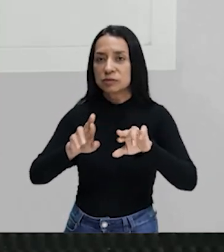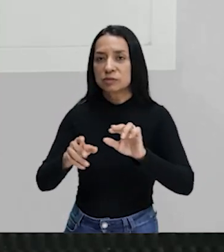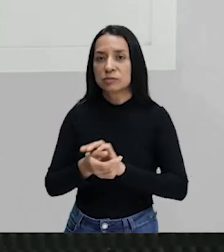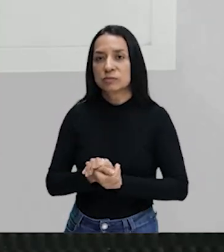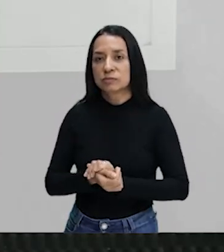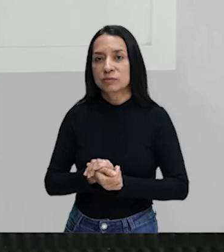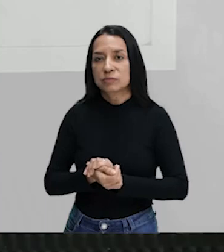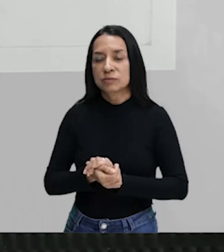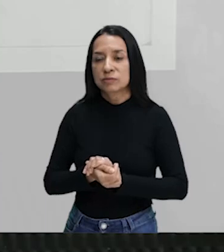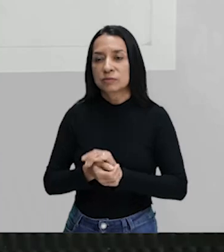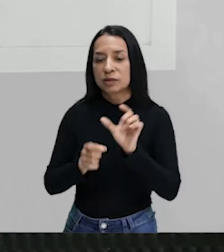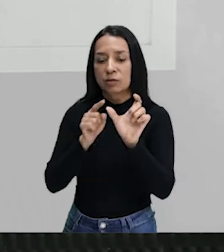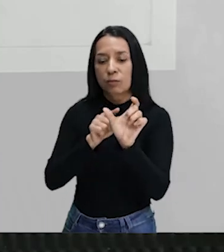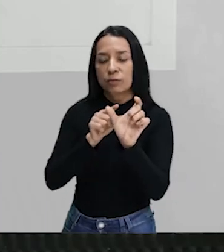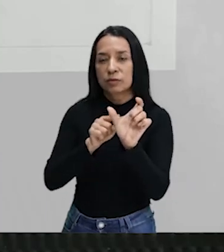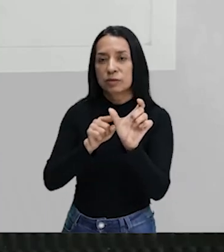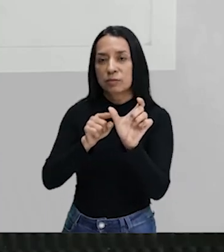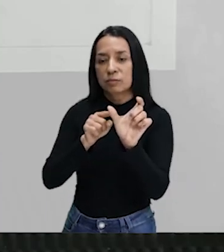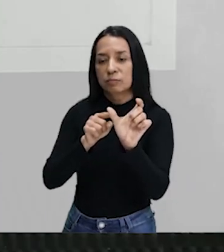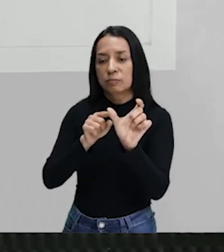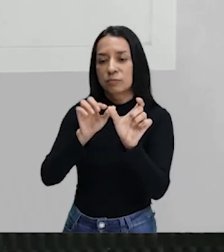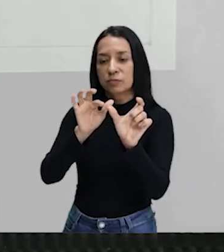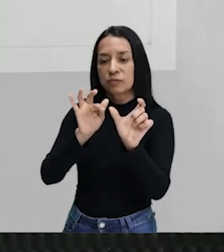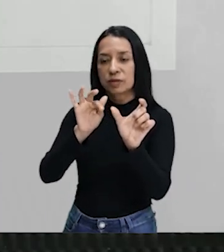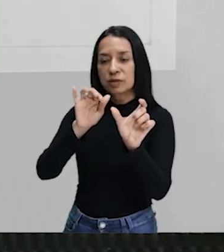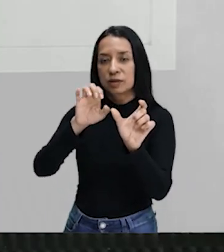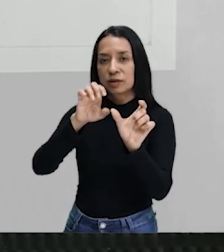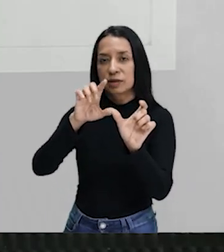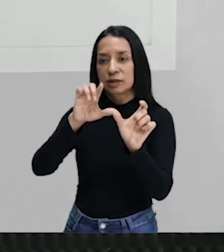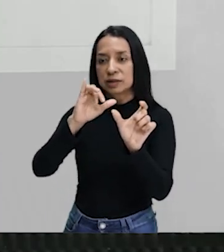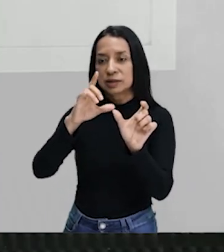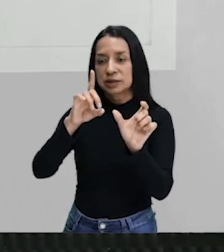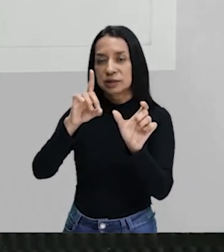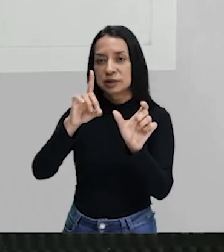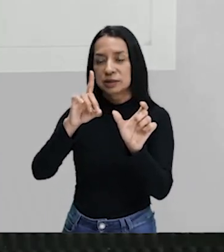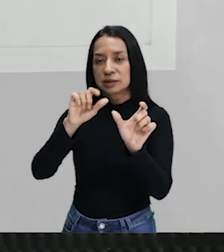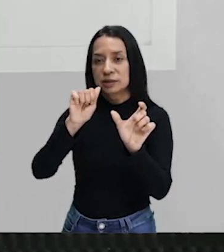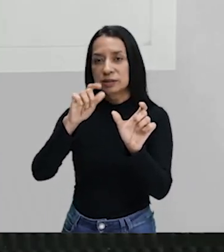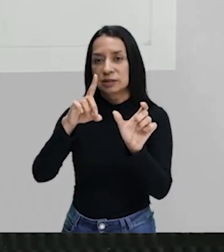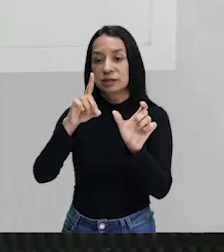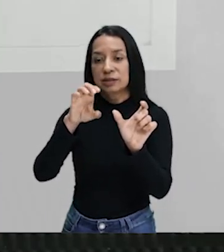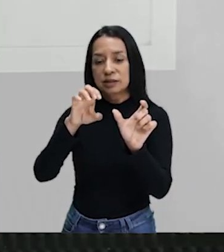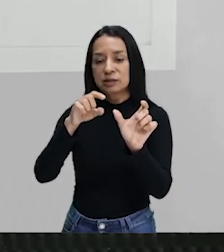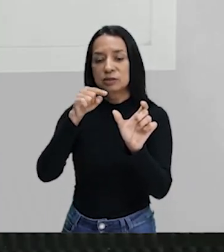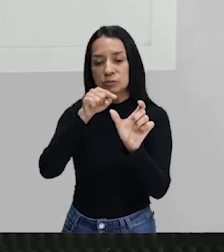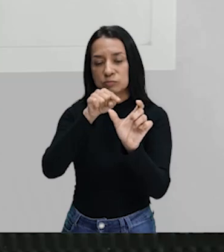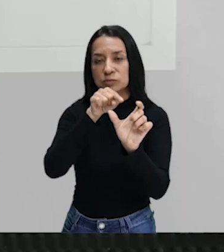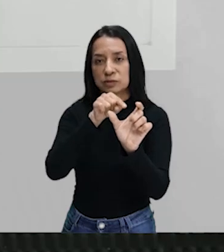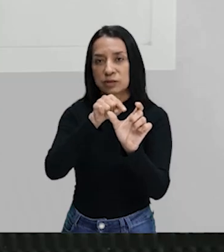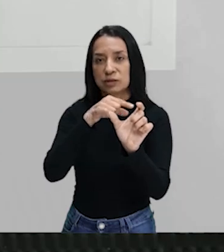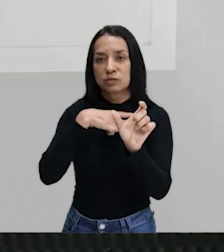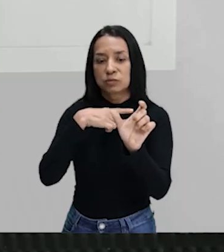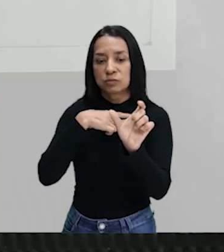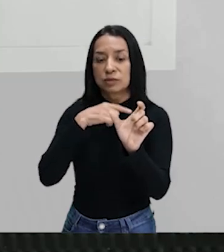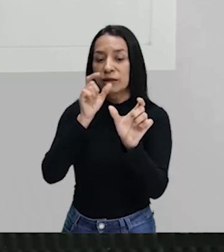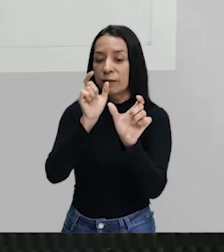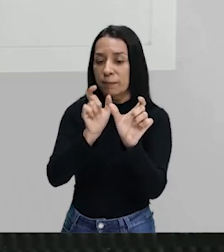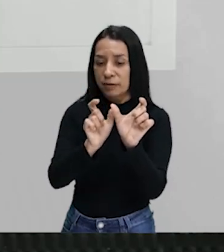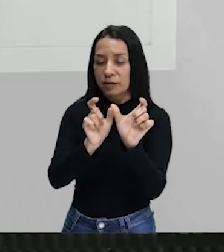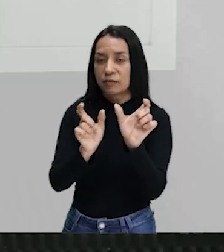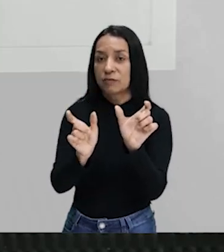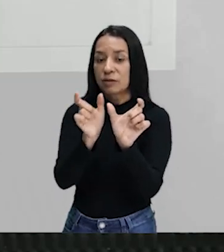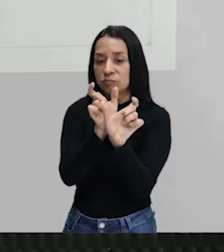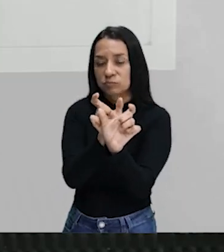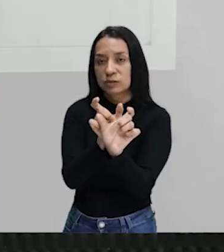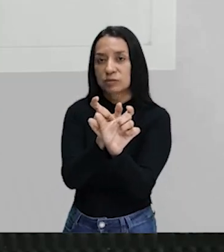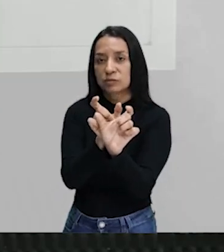certo? Uma sacada bem legal que eu gosto de fazer com os alunos, tanto até na universidade, como no ensino médio ou nos cursinhos, tá?